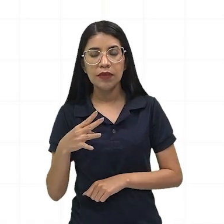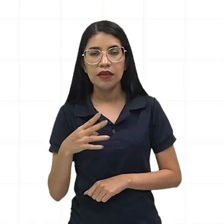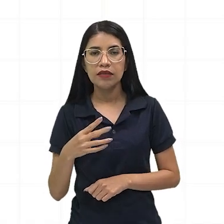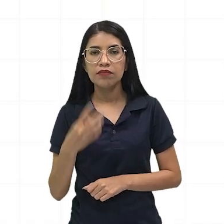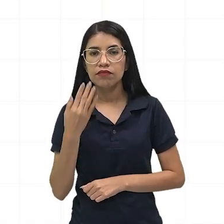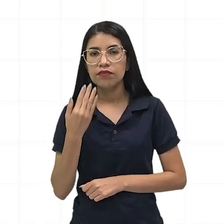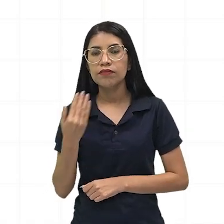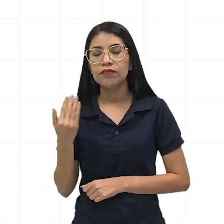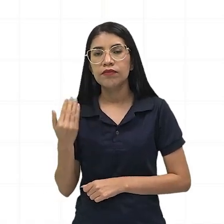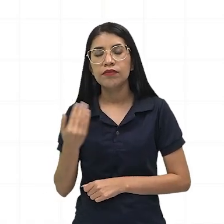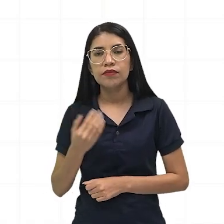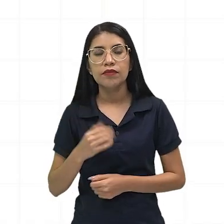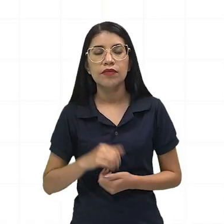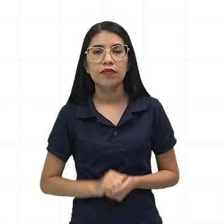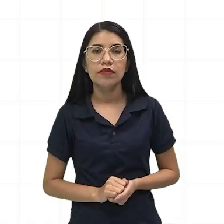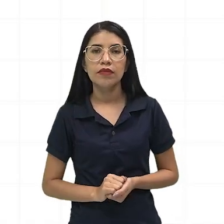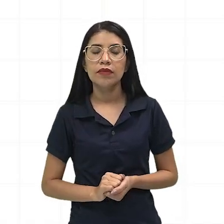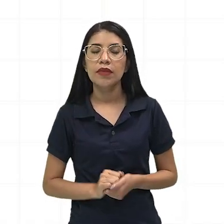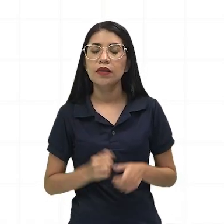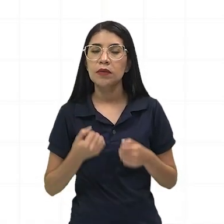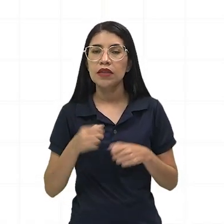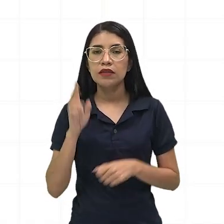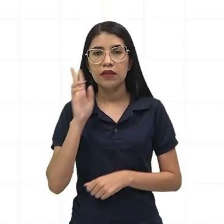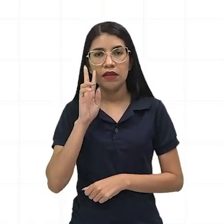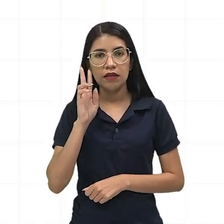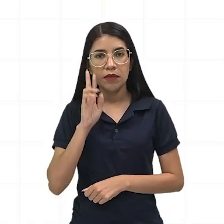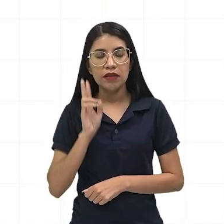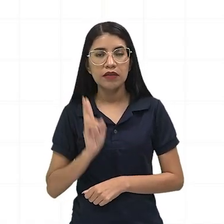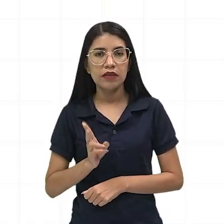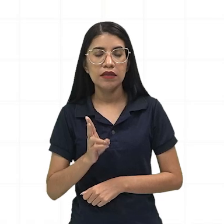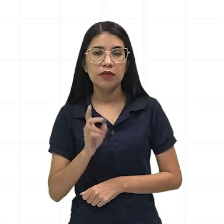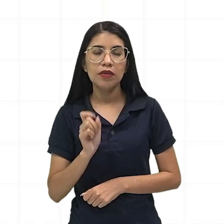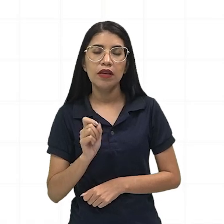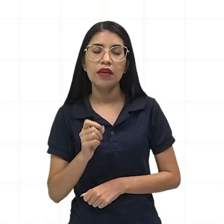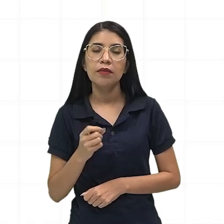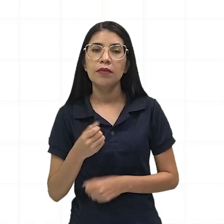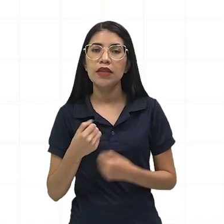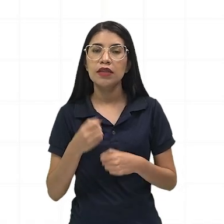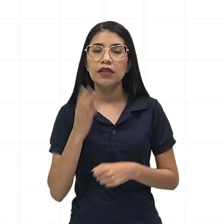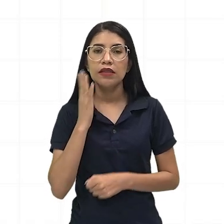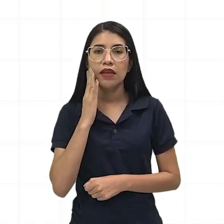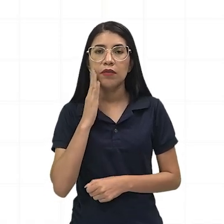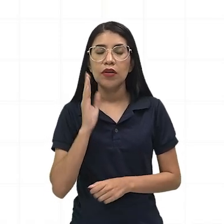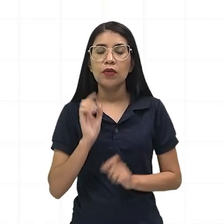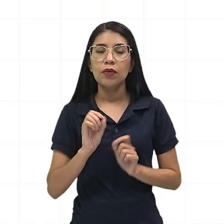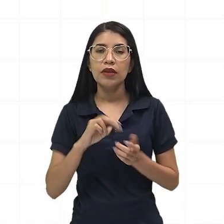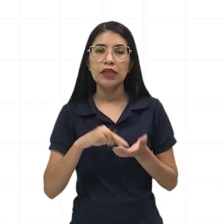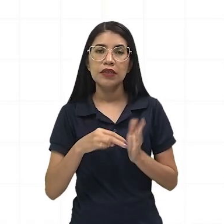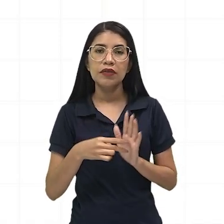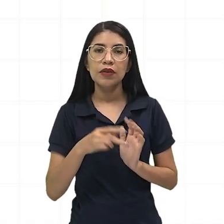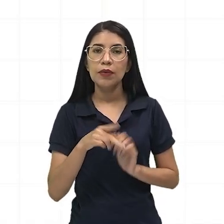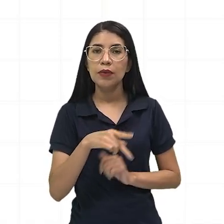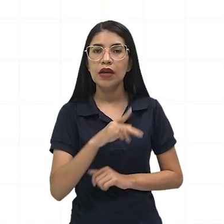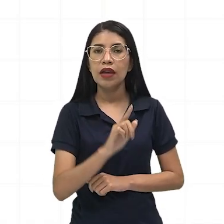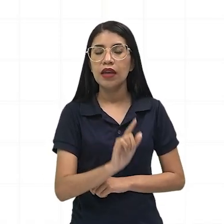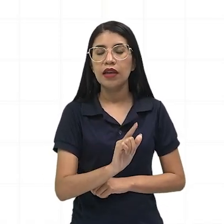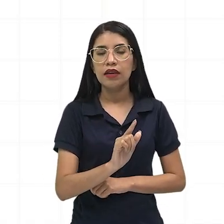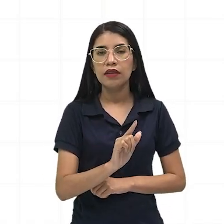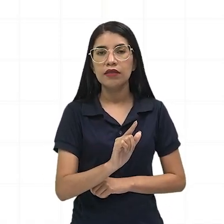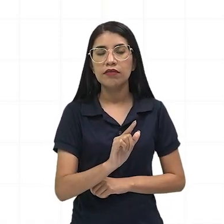Tá? Então, você vai sempre lembrar aqui, né? O importante é saber o que é o KL.